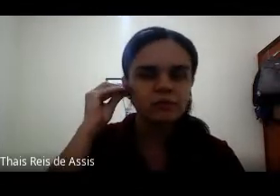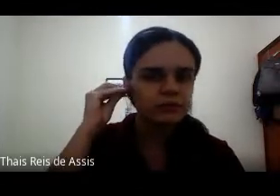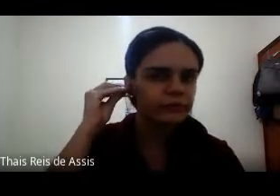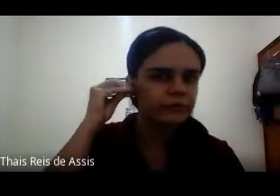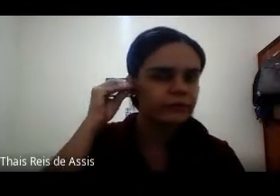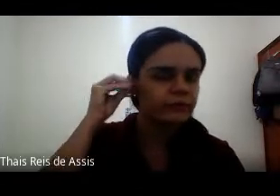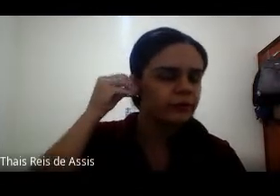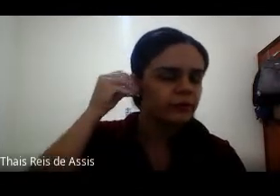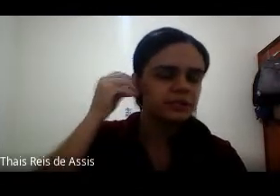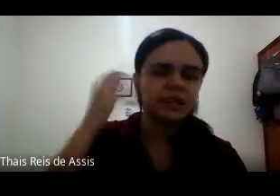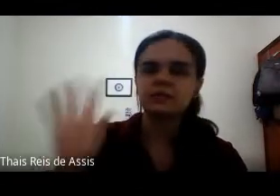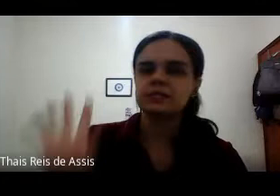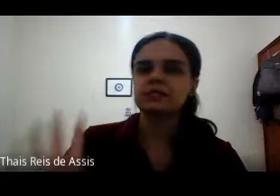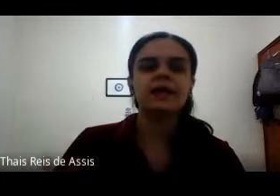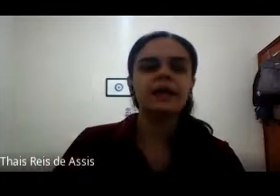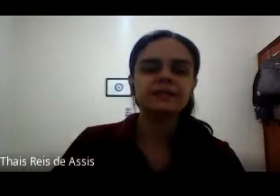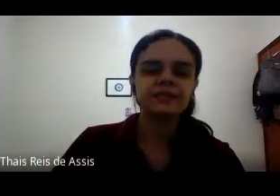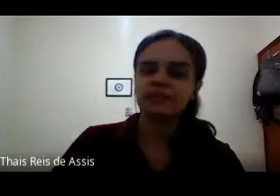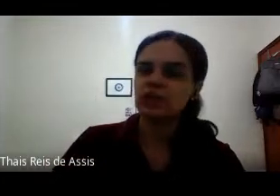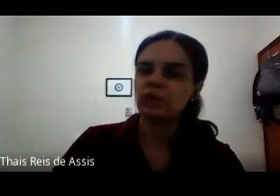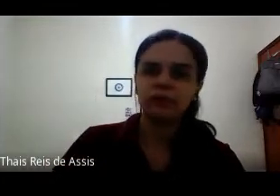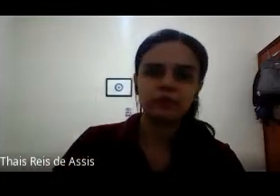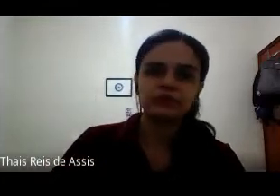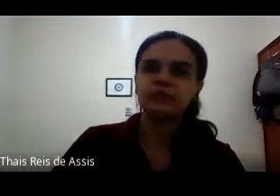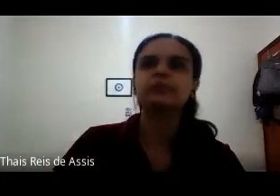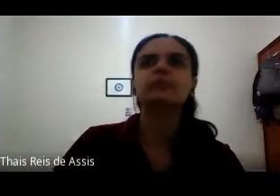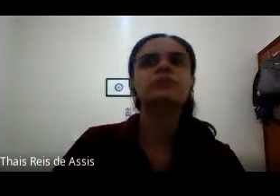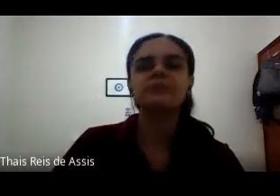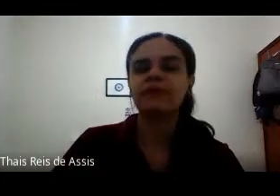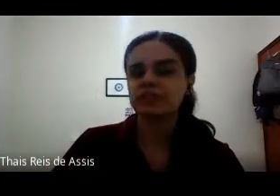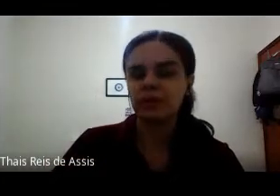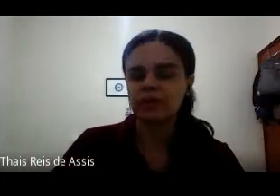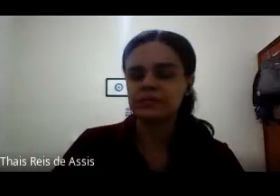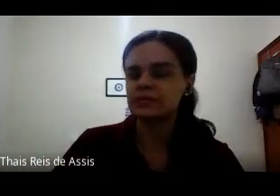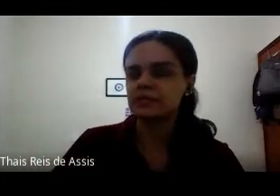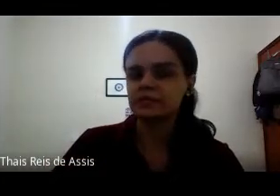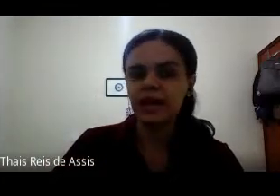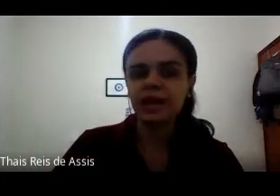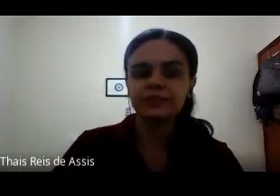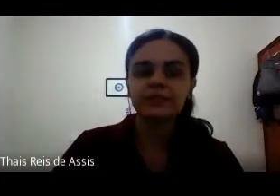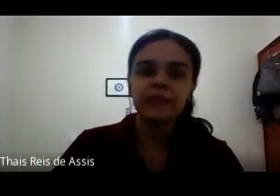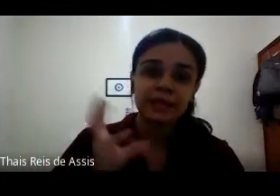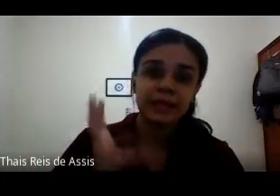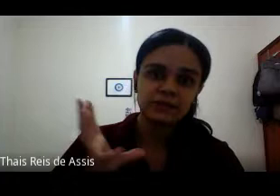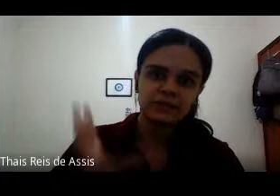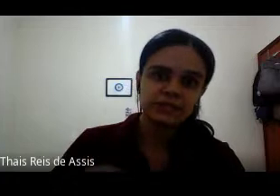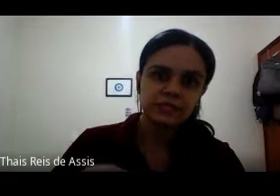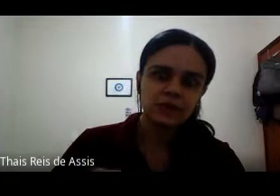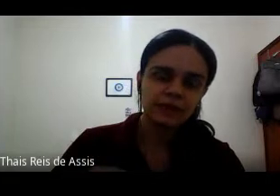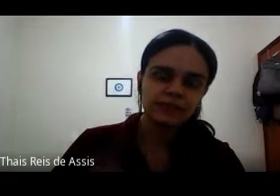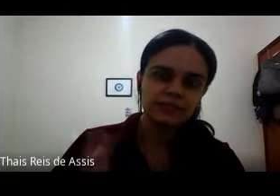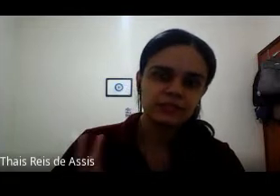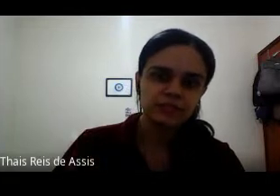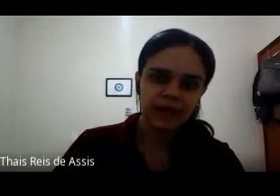como... Sei lá, o que você quiser. Você vai achar um vídeo no YouTube, você vai achar alguém ensinando, você acha. Nesse contexto, a